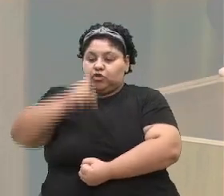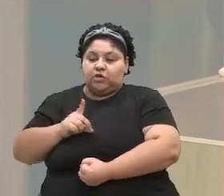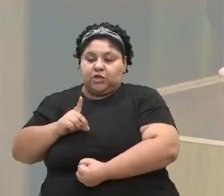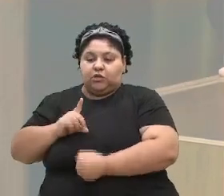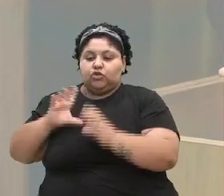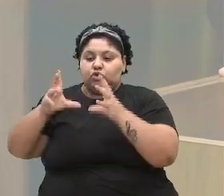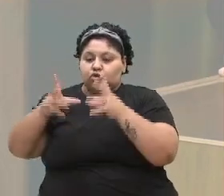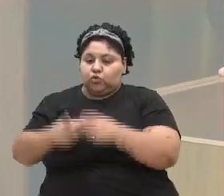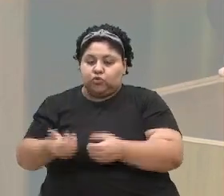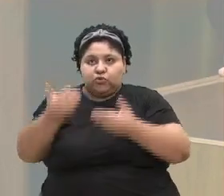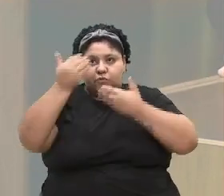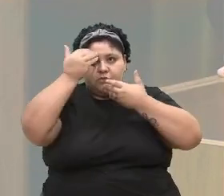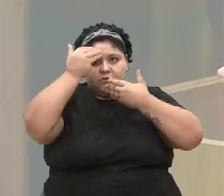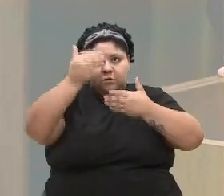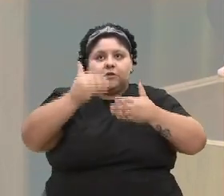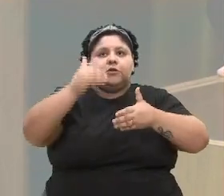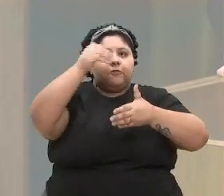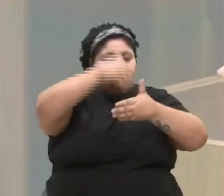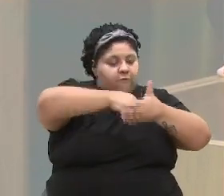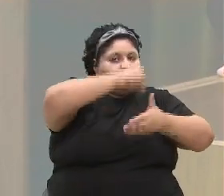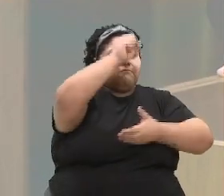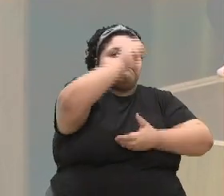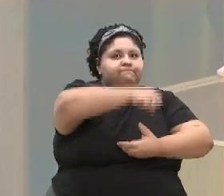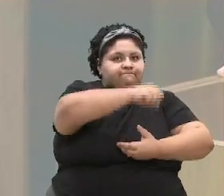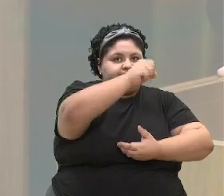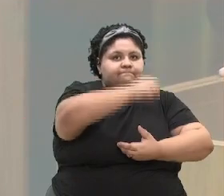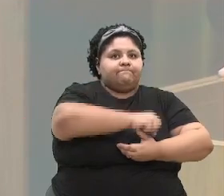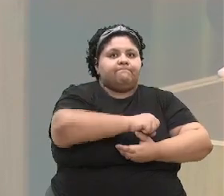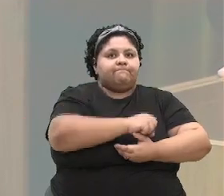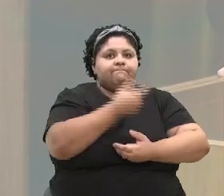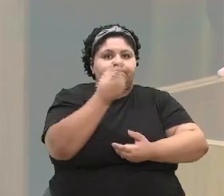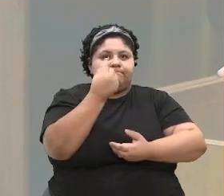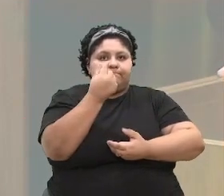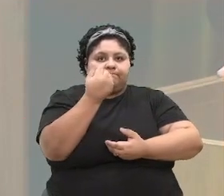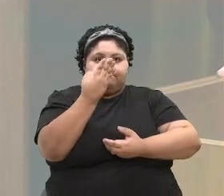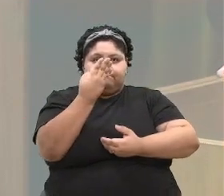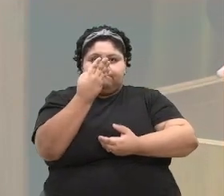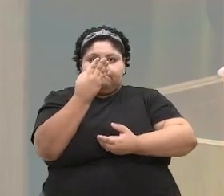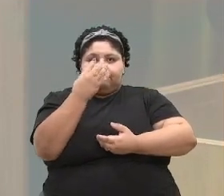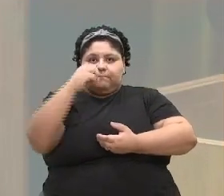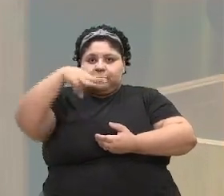todos. Meu muito obrigado e voto sim por esse valor de 40 milhões de reais.